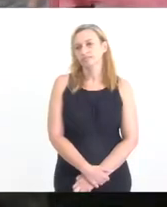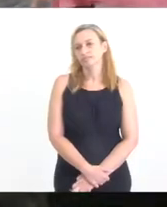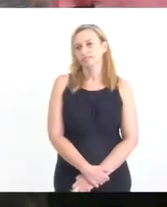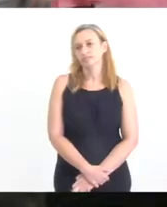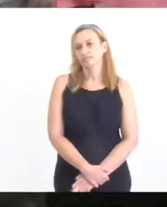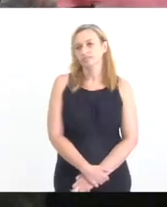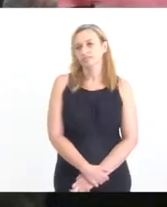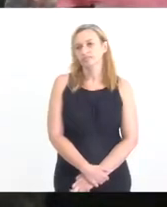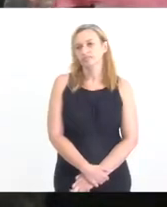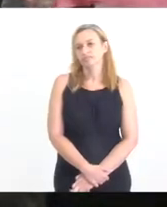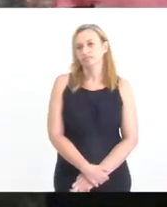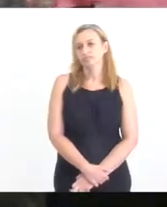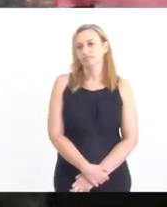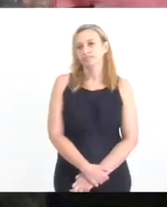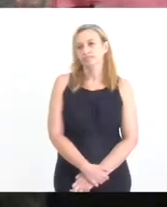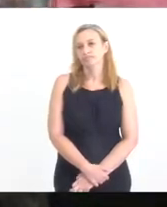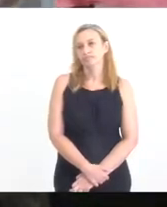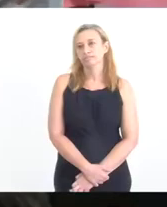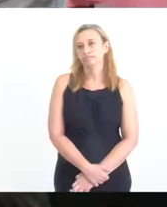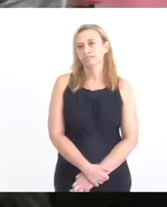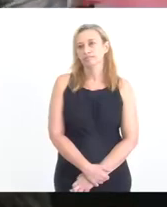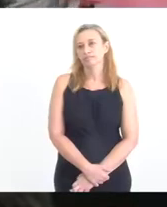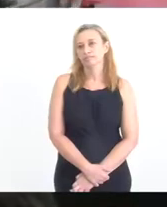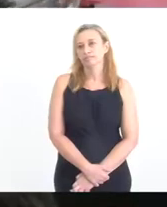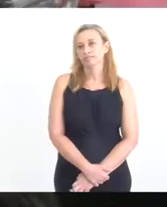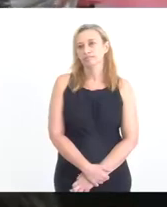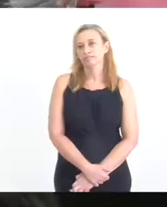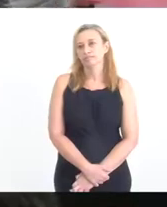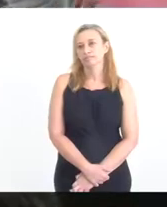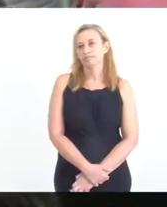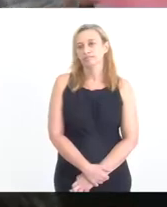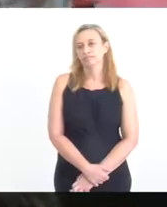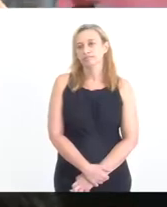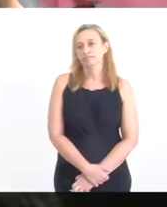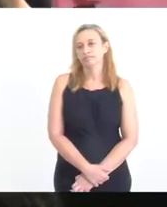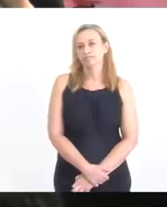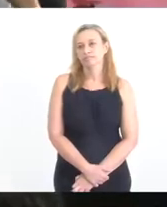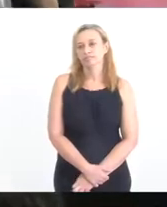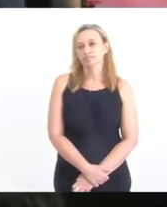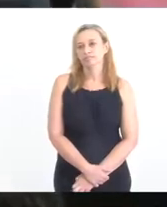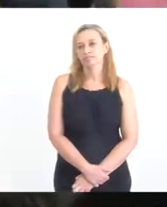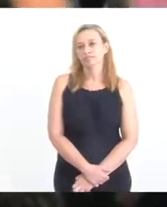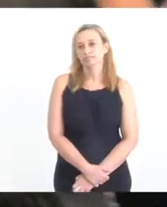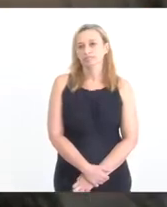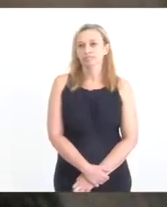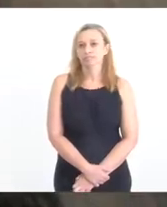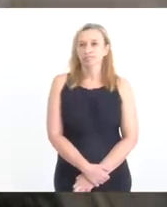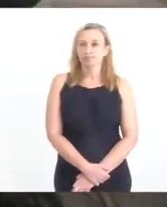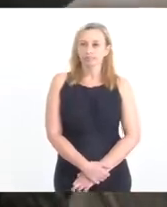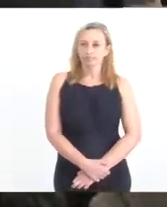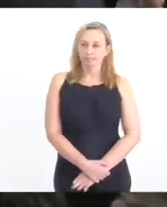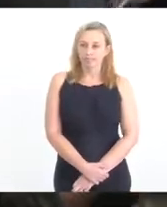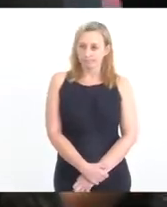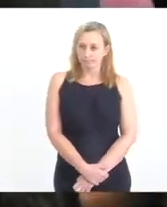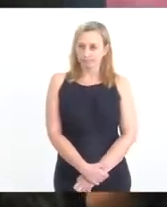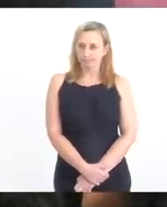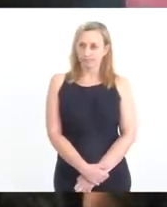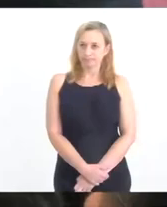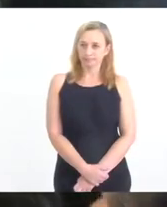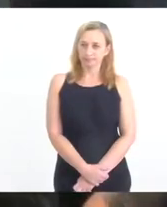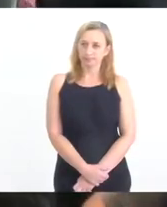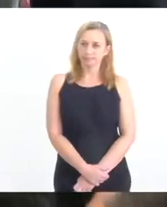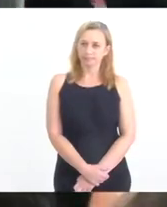é só nosso primeiro encontro mas se acostumar a tua mãe querida nossa O que